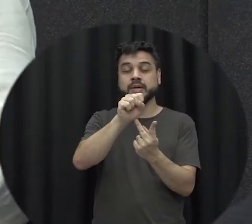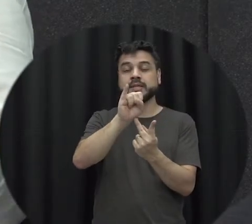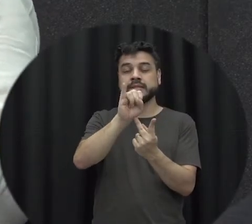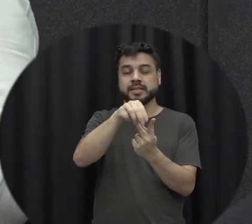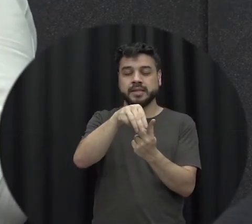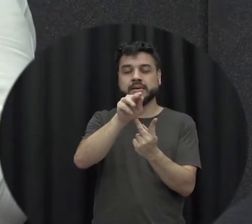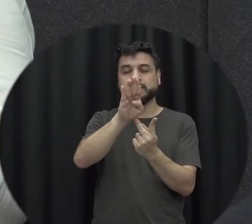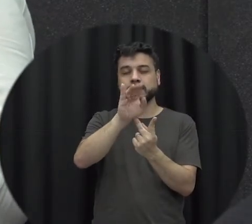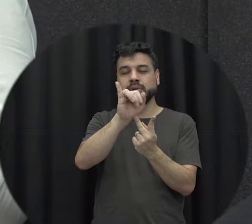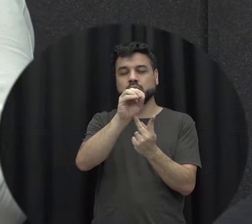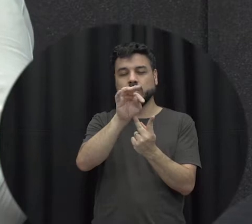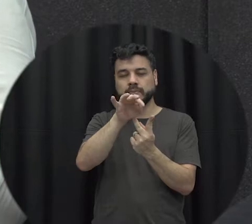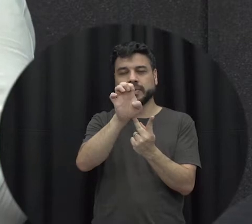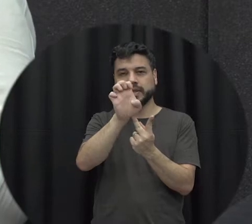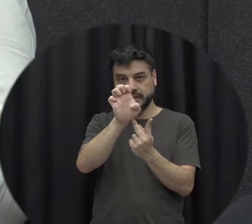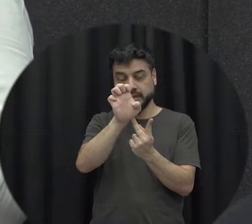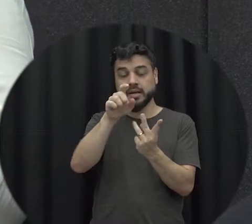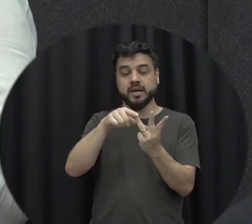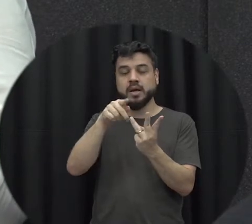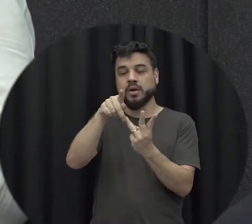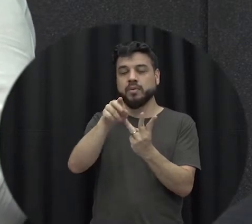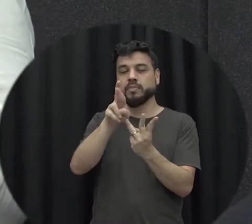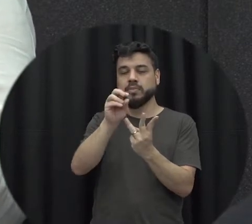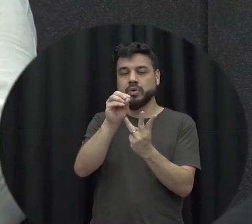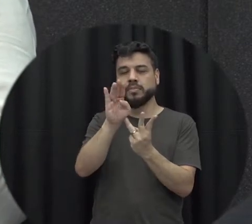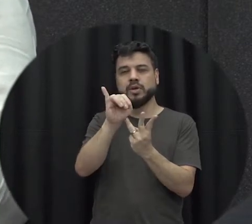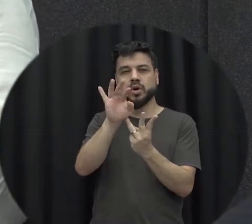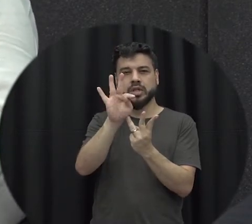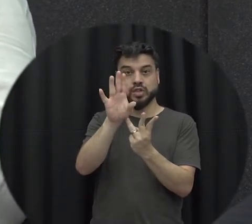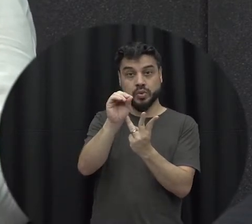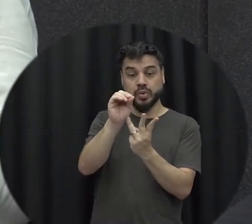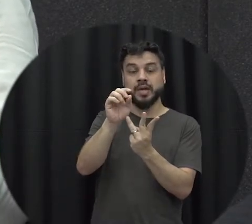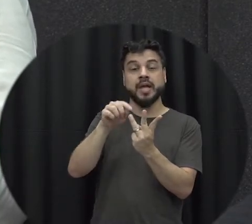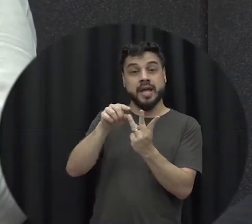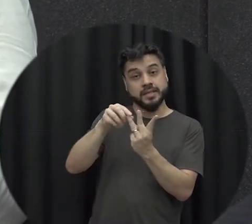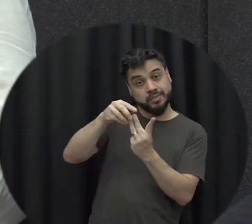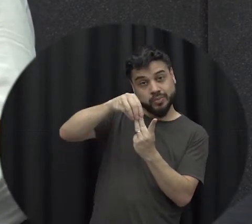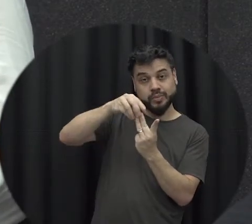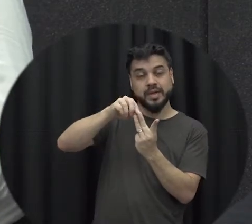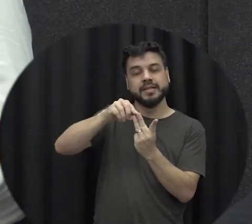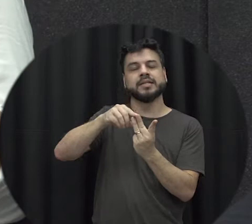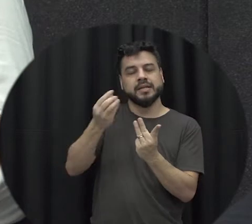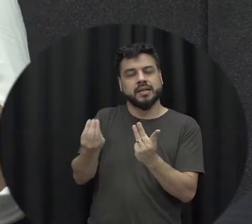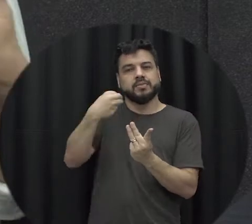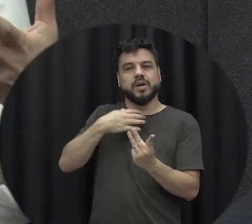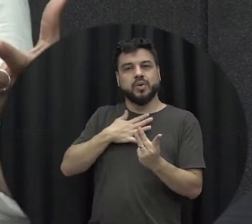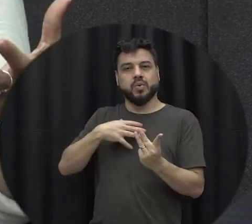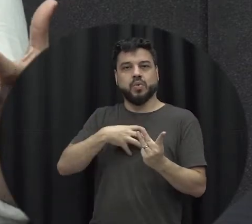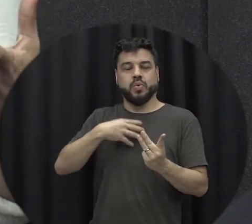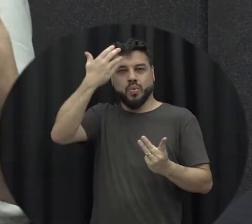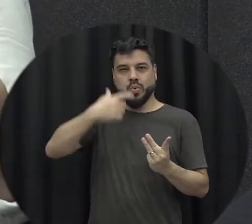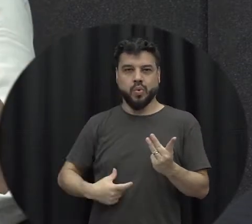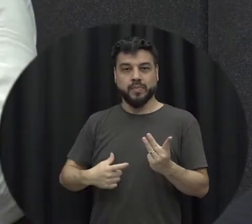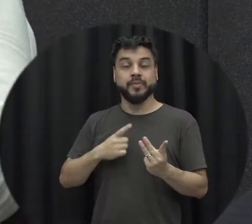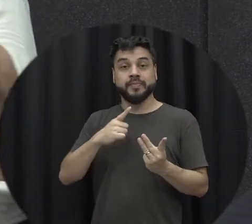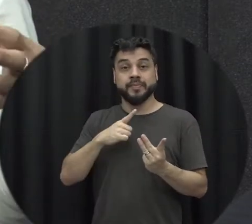aí aqueles que a gente usa como probióticos são os simbiontes, que eles têm algum efeito para o nosso corpo. Quando o que é a